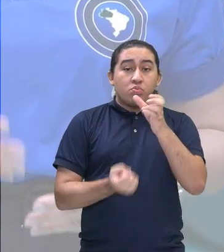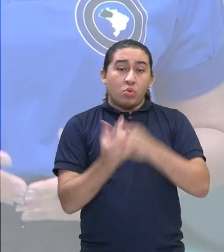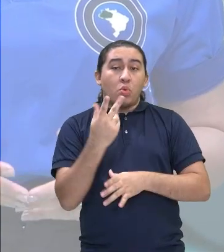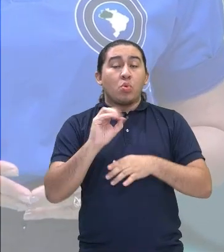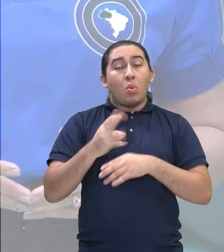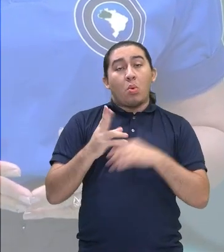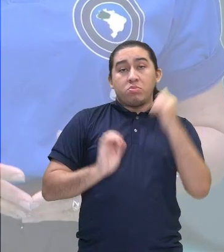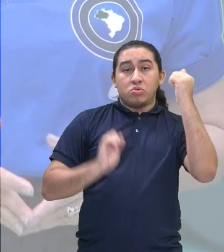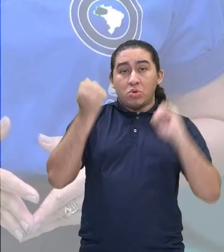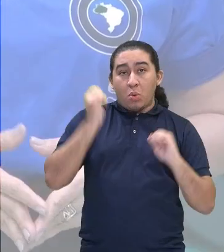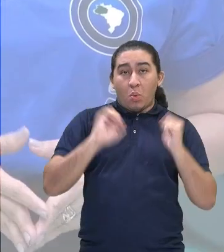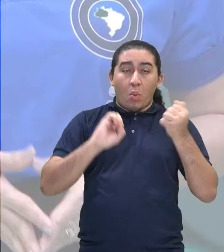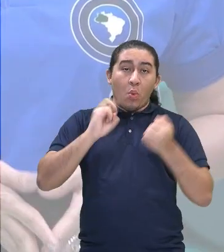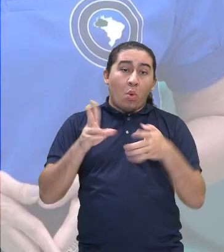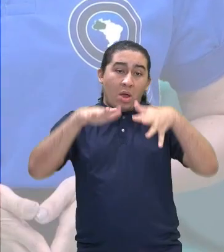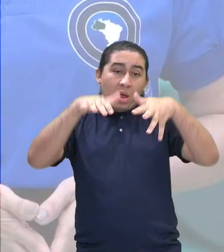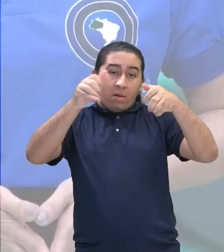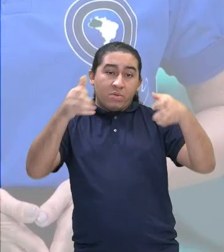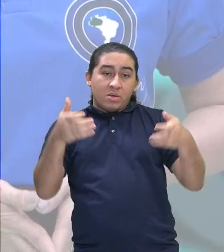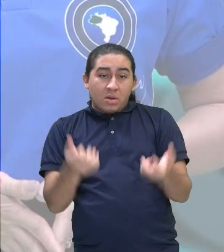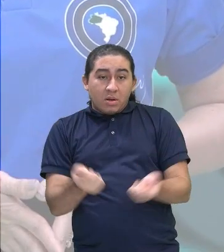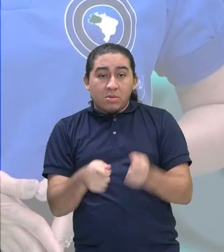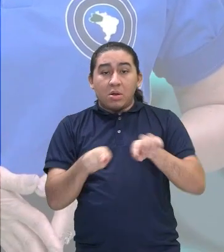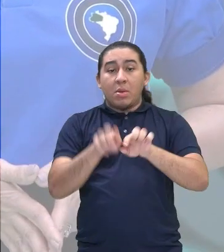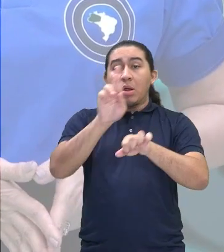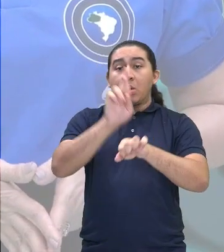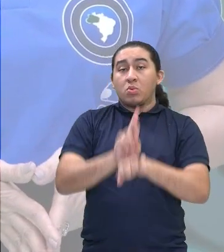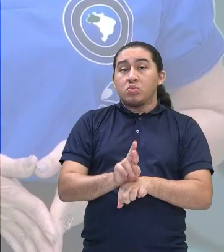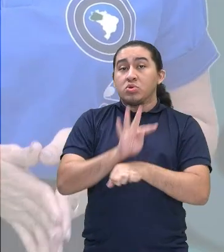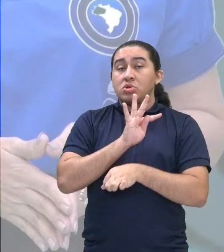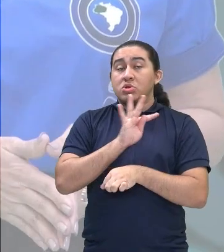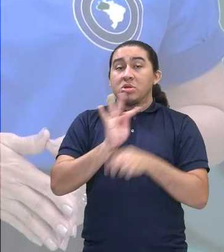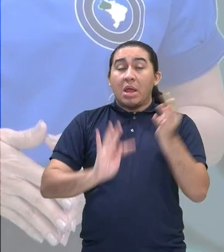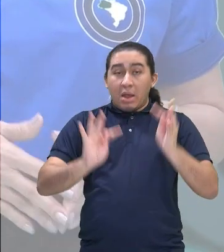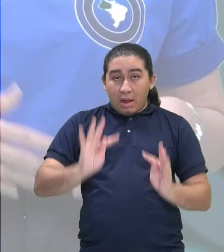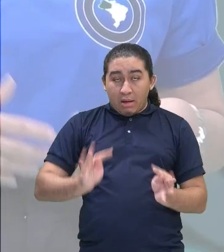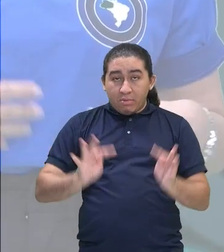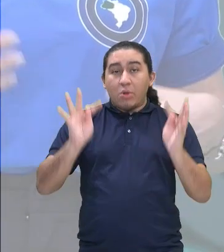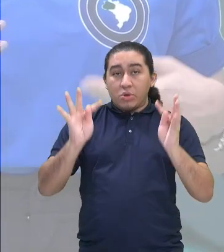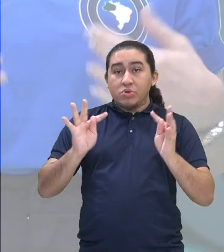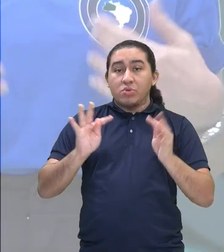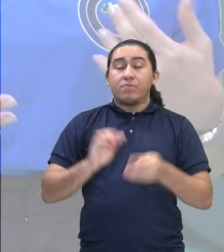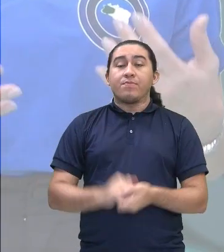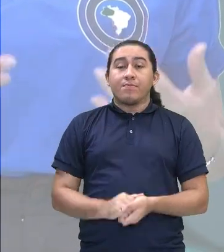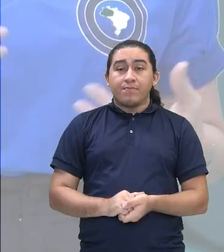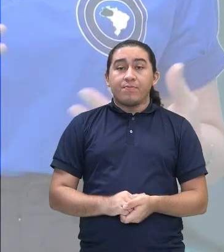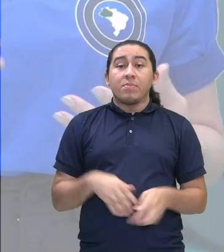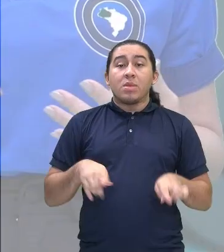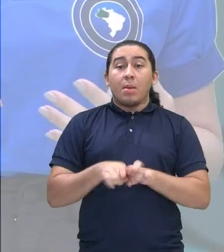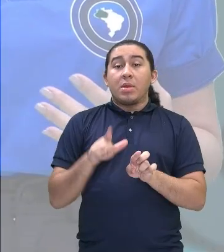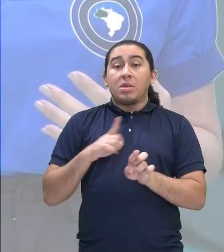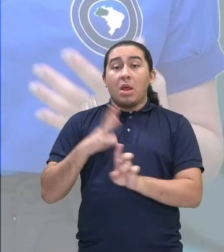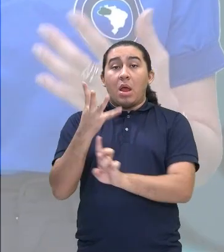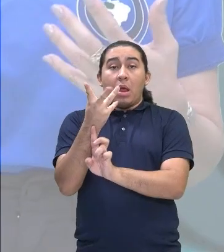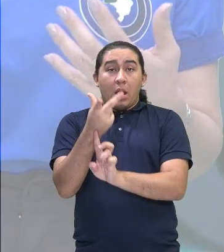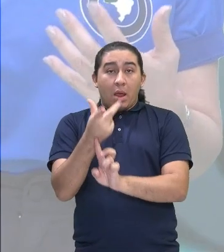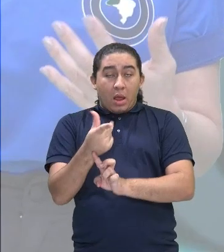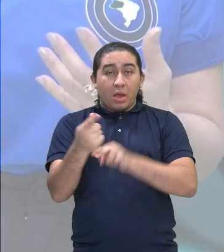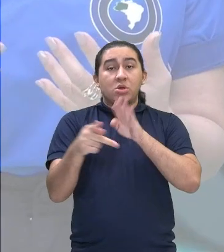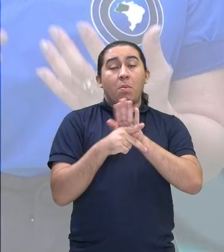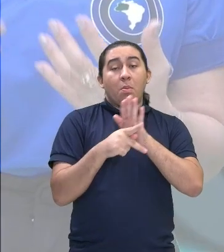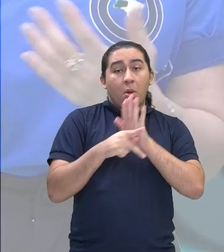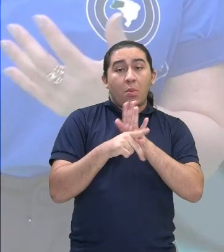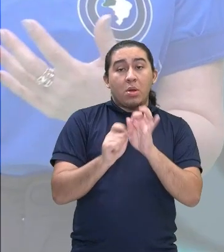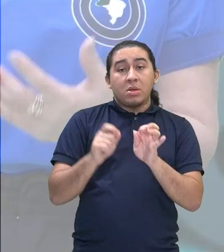ou artesanais de recursos tecnológicos. Inclusive, temos a arte conceitual, em que